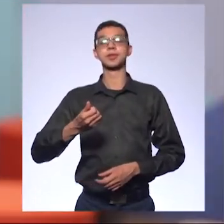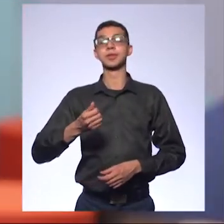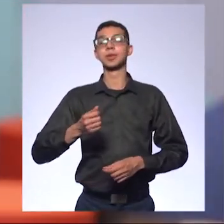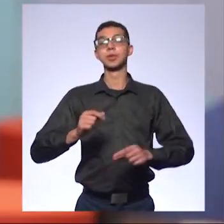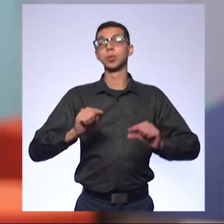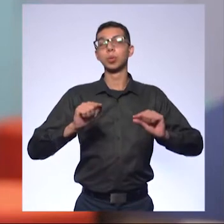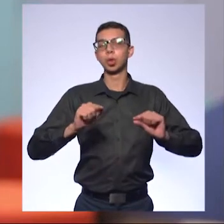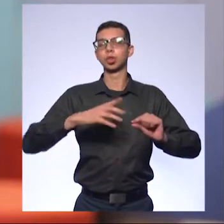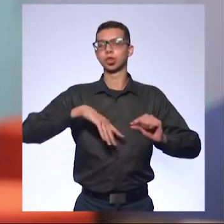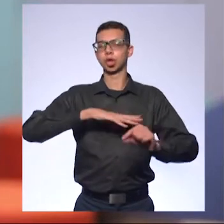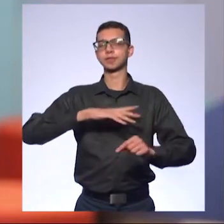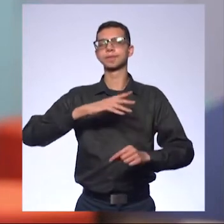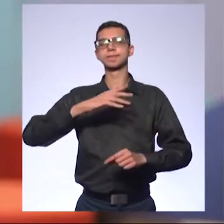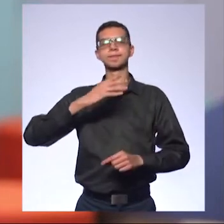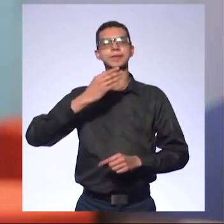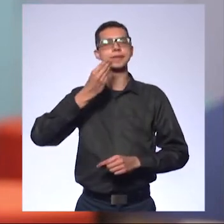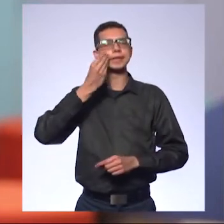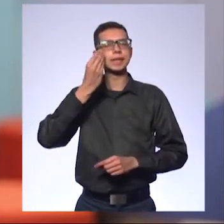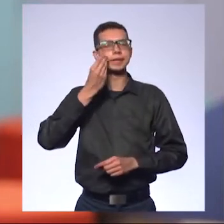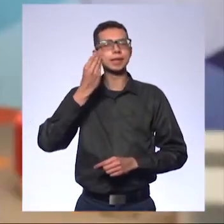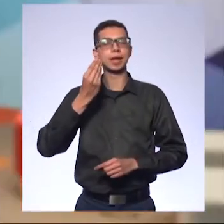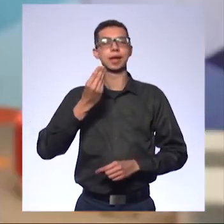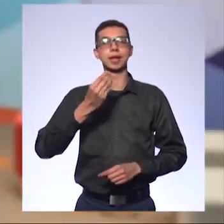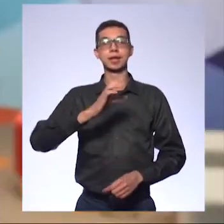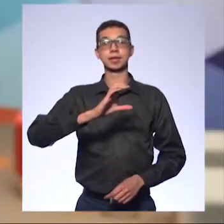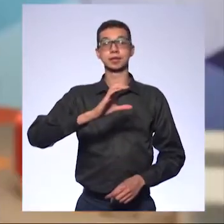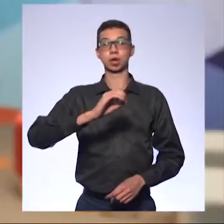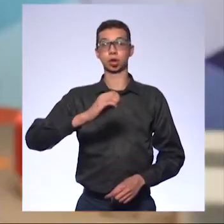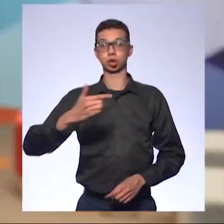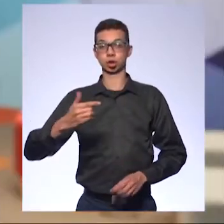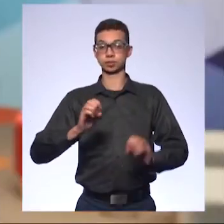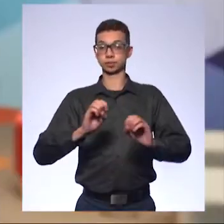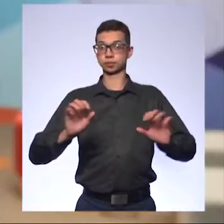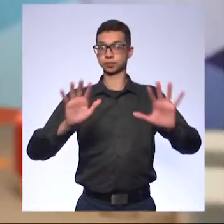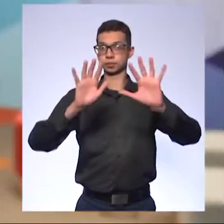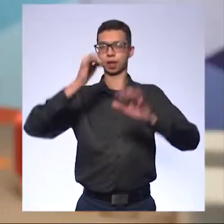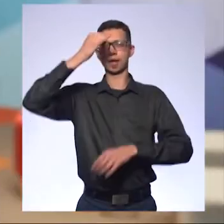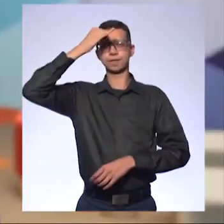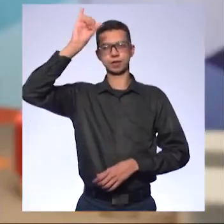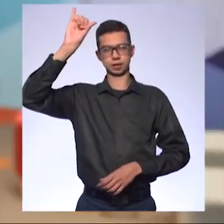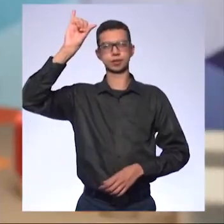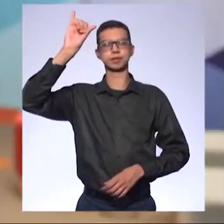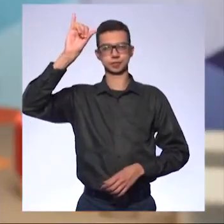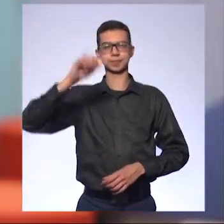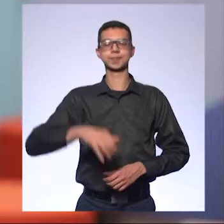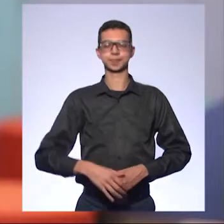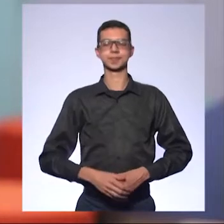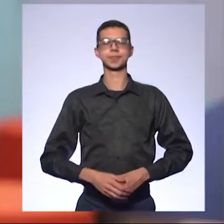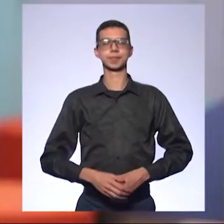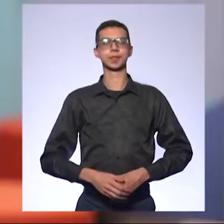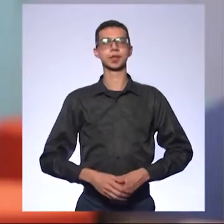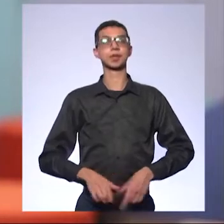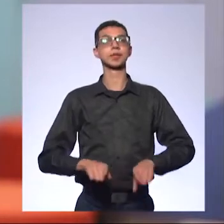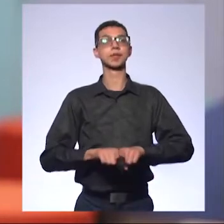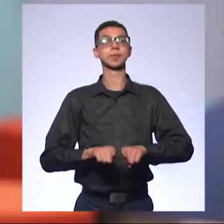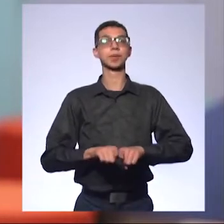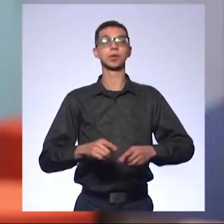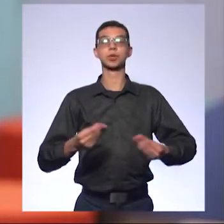tivessem reduções de gases de efeito estufa da mesma proporção das emissões que foram geradas. Essas emissões foram